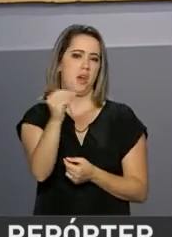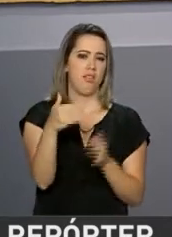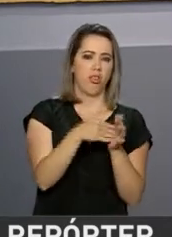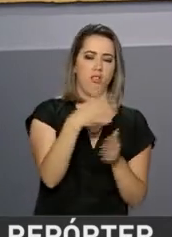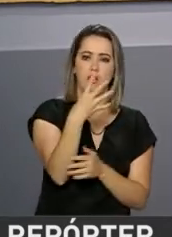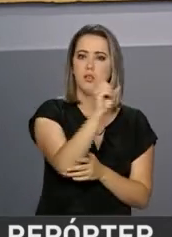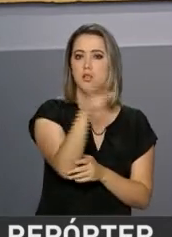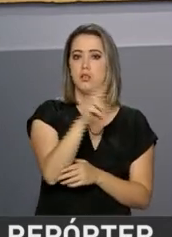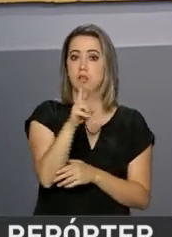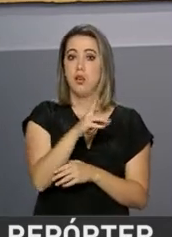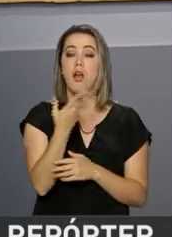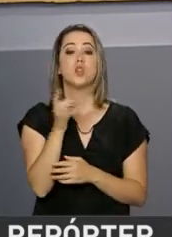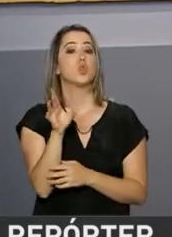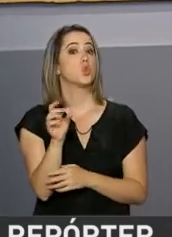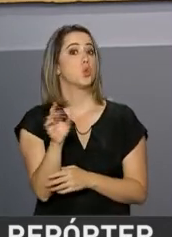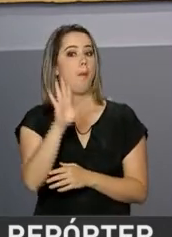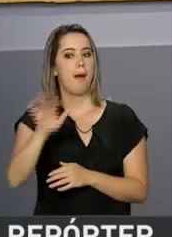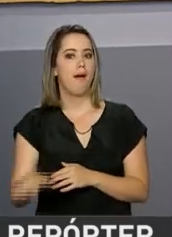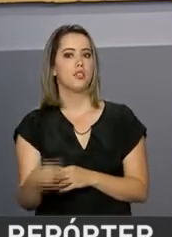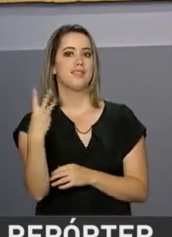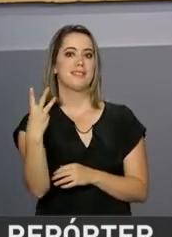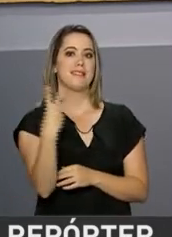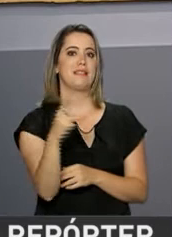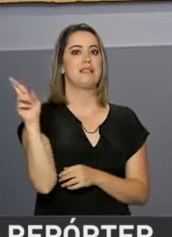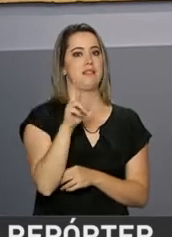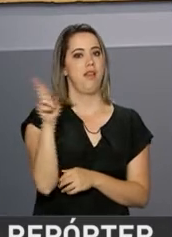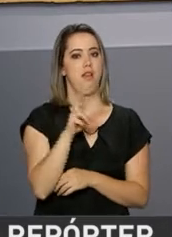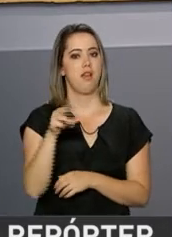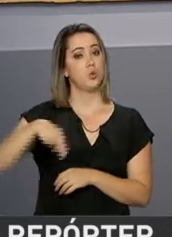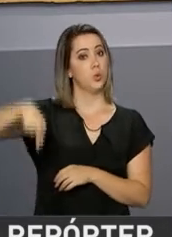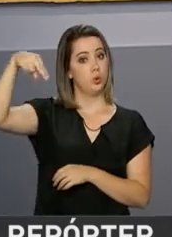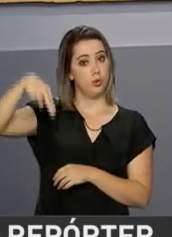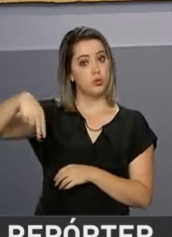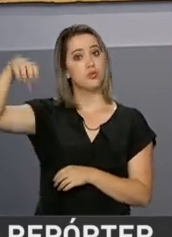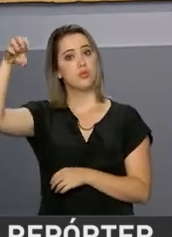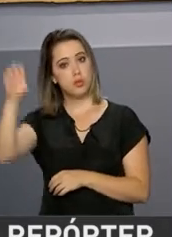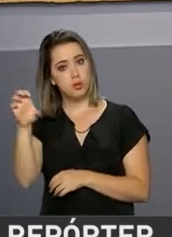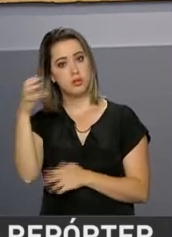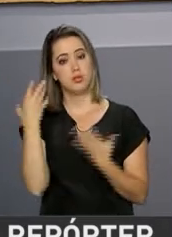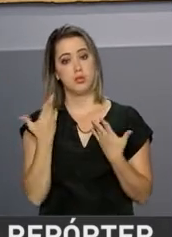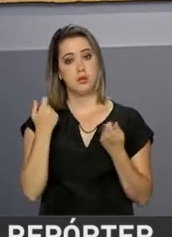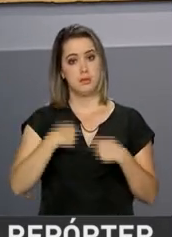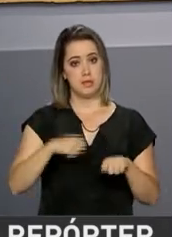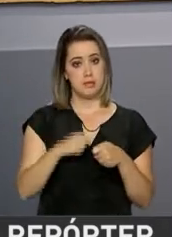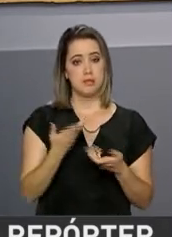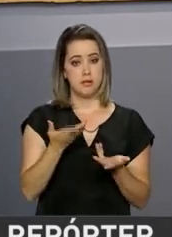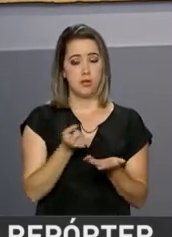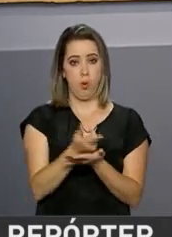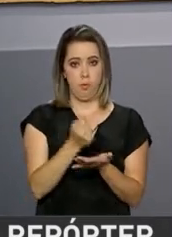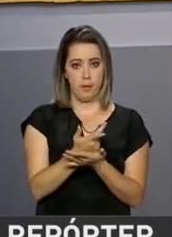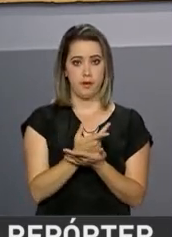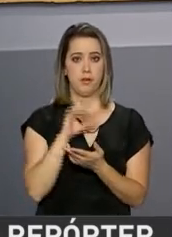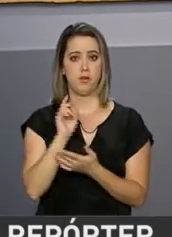reais vai custar 33 reais nos estados do norte e nordeste do país para se habilitar ao vendas em